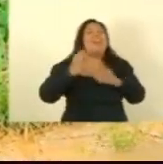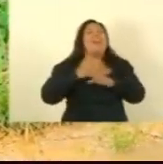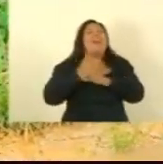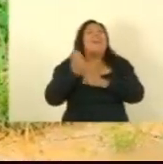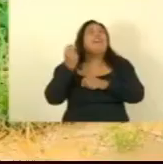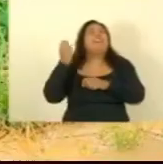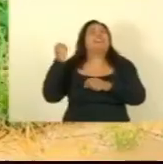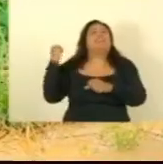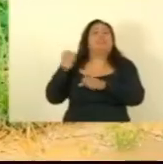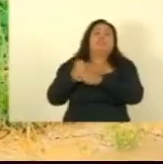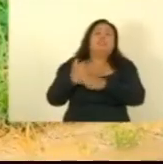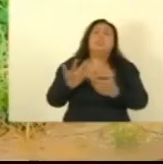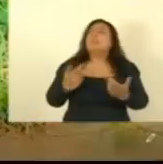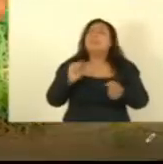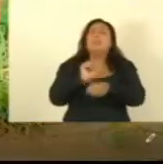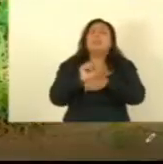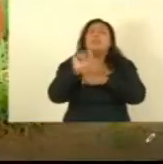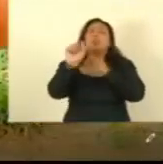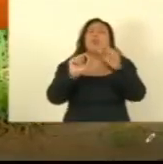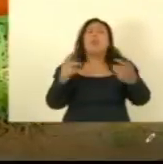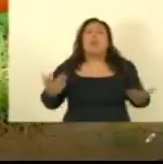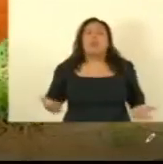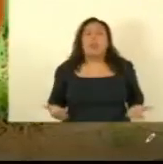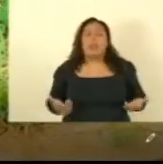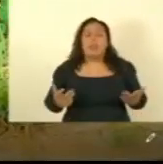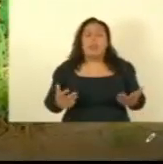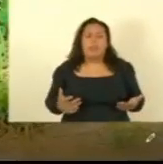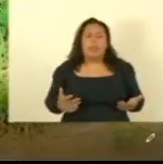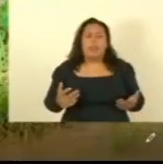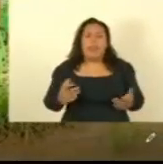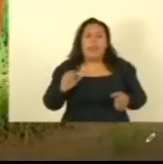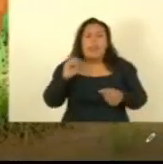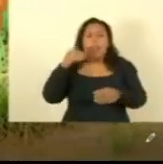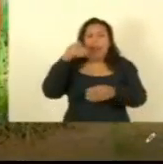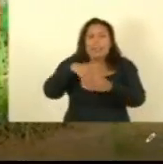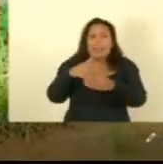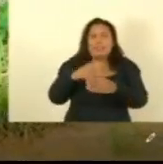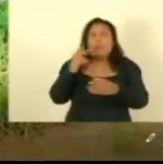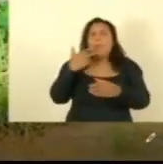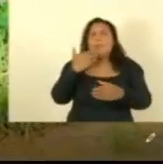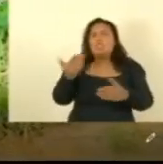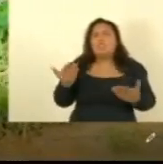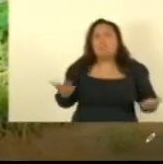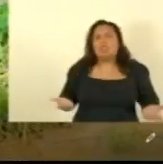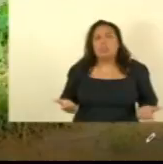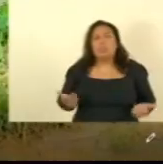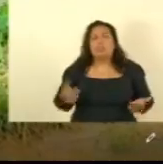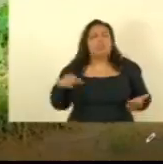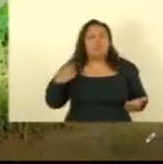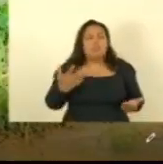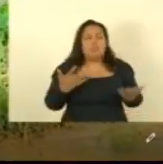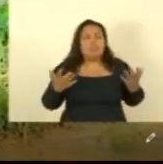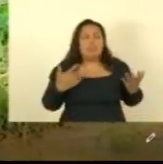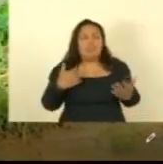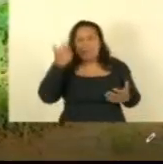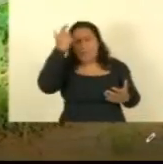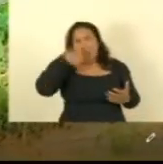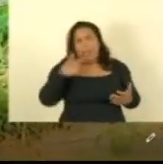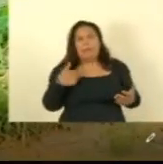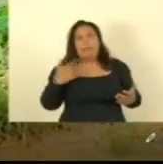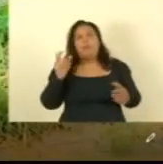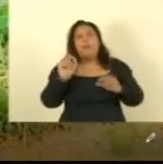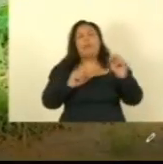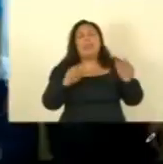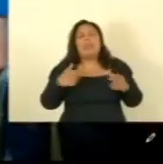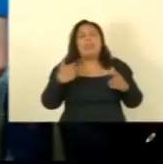anos. Está esperando o quê, prefeito? Está esperando a outra eleição para você vir nos socorrer, tá? Se você quiser vir na minha casa para você ver como é que está cheio